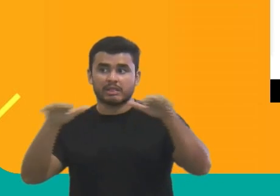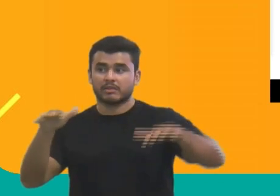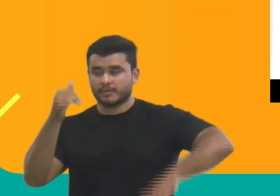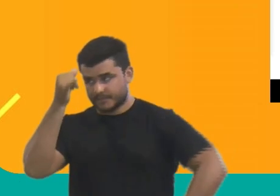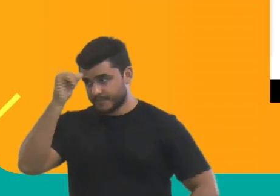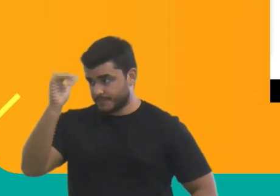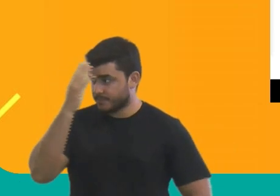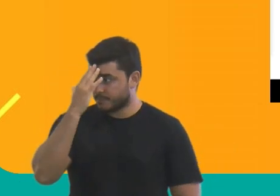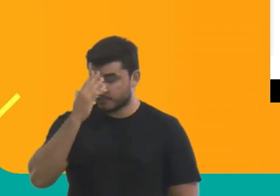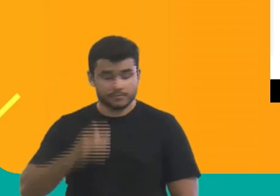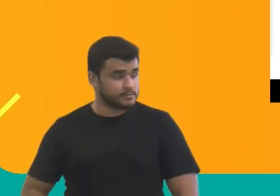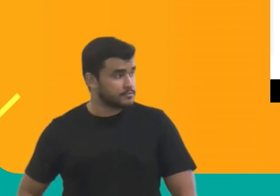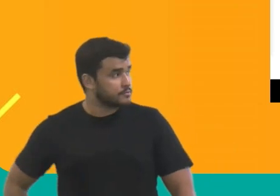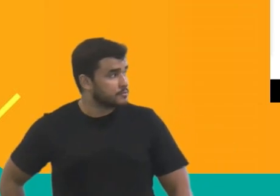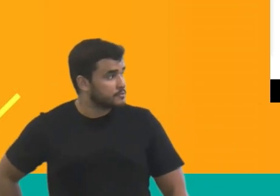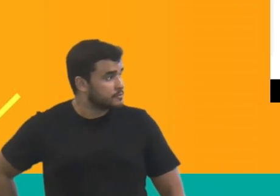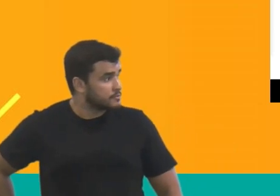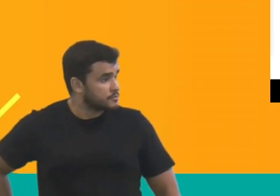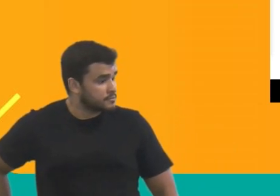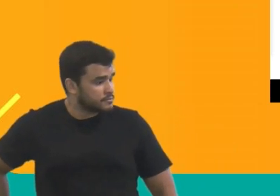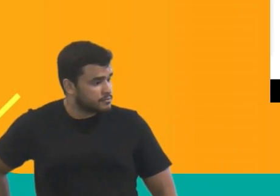com... Só mais um, amor.